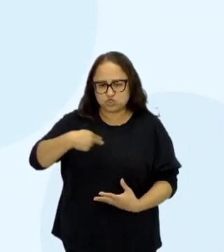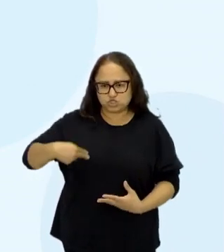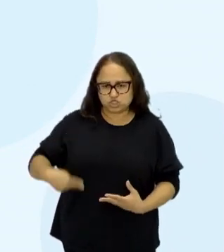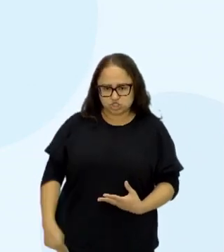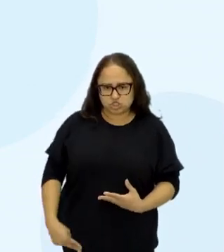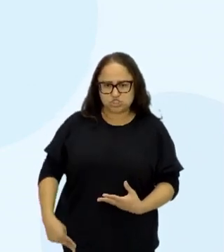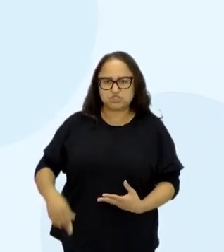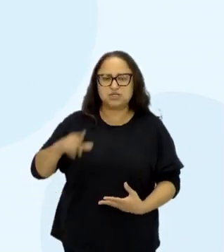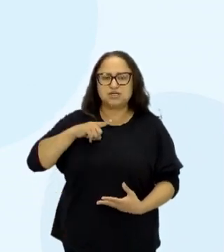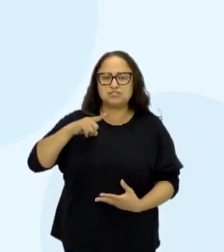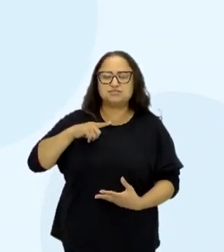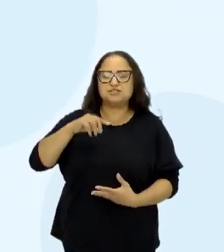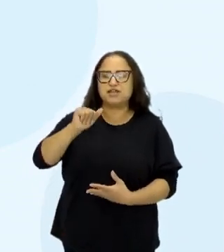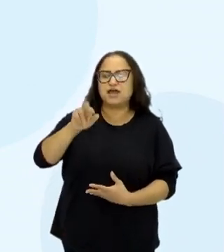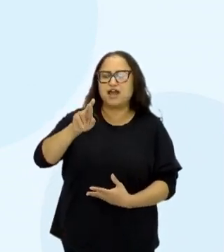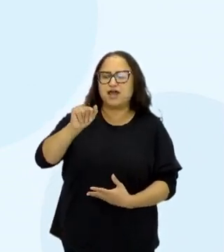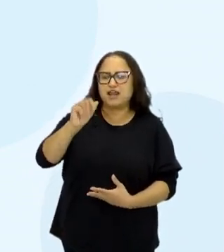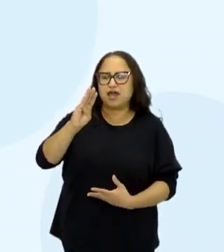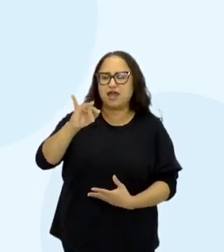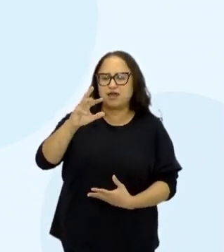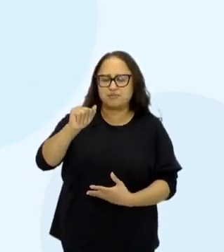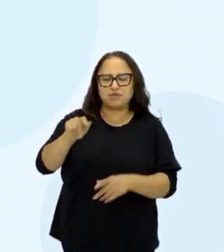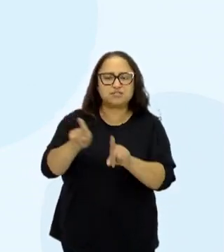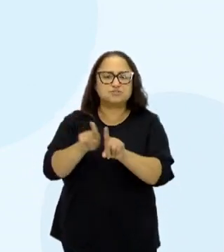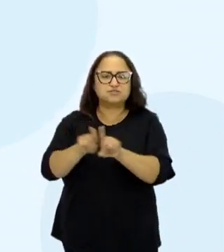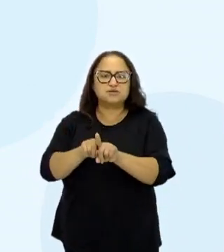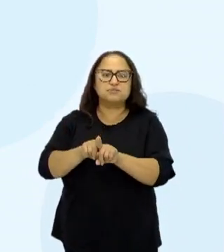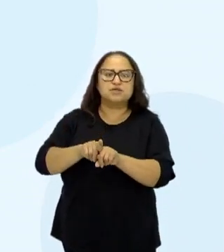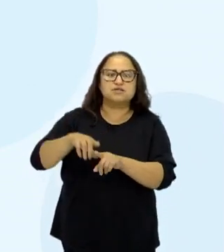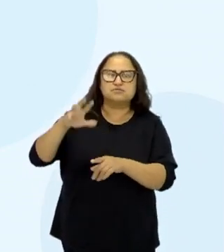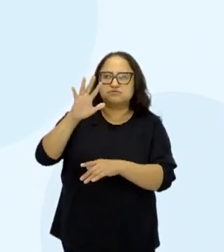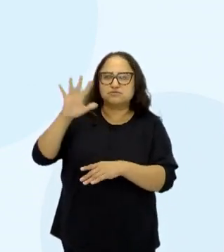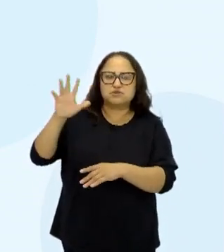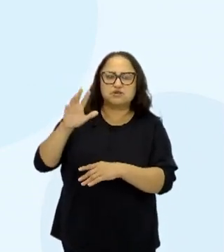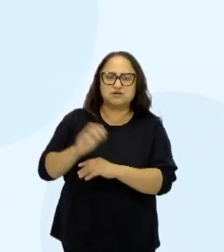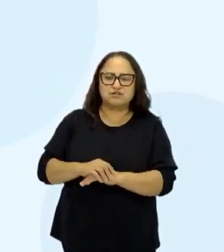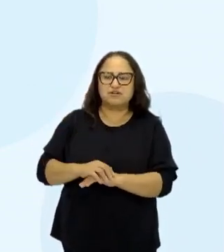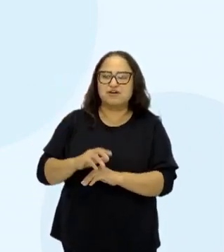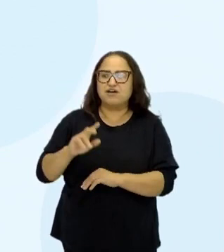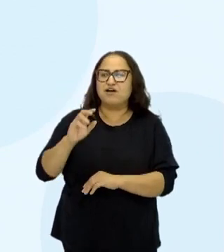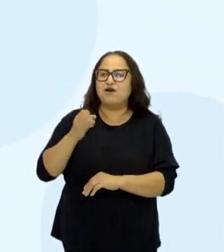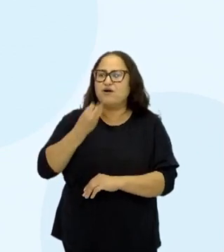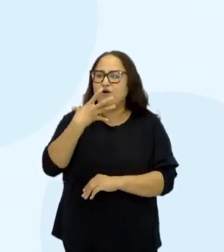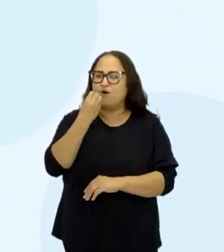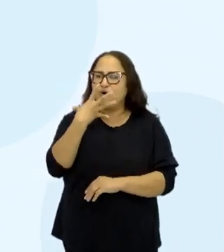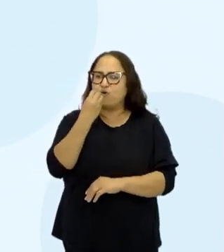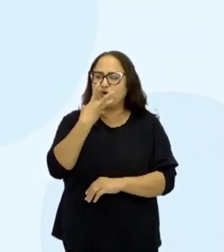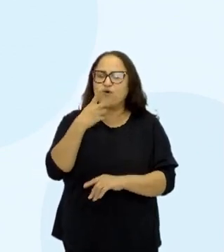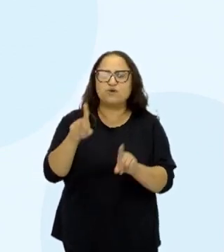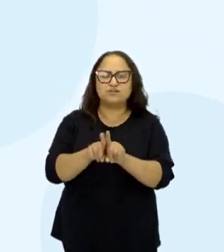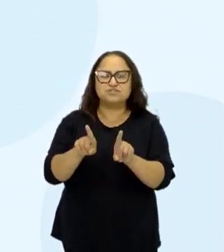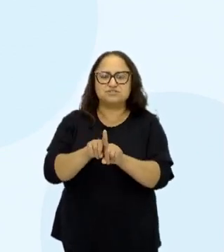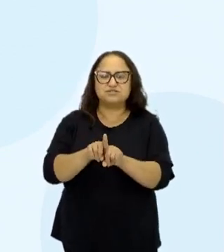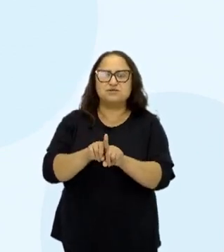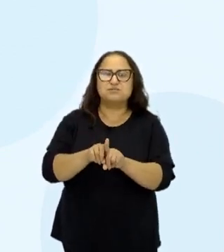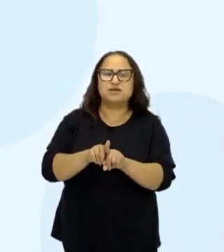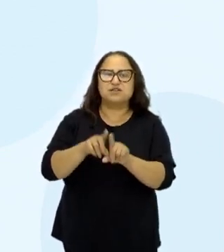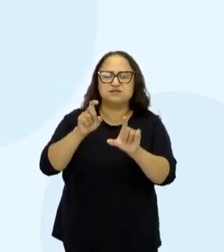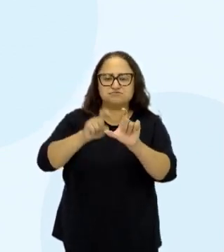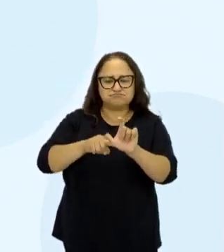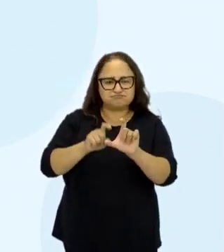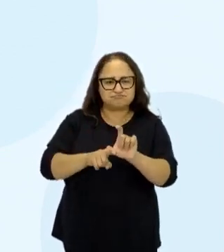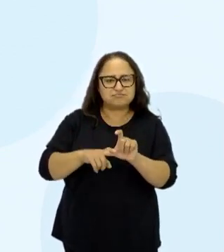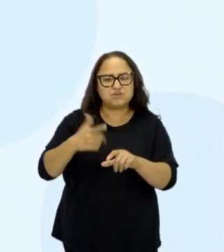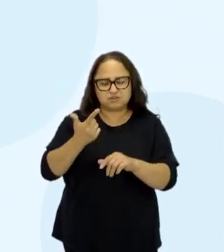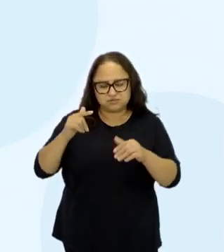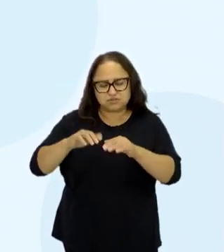Saudita, Japão, Emirados Árabes, África do Sul, Hong Kong, Coreia do Sul, Kuwait, Iraque e Países Baixos,